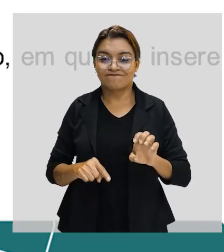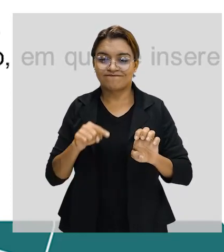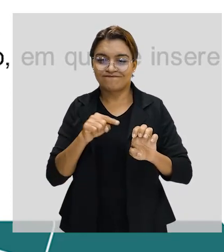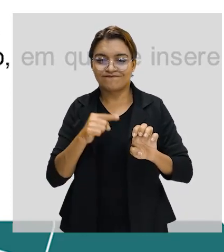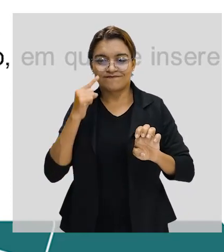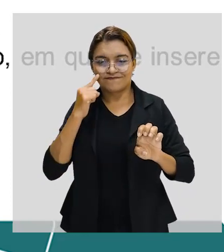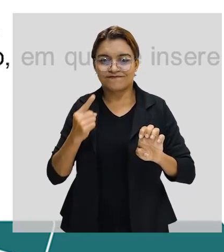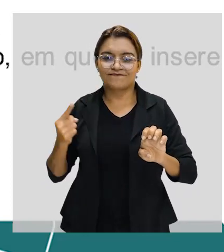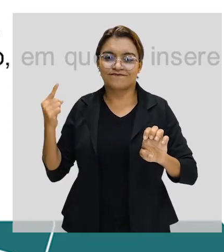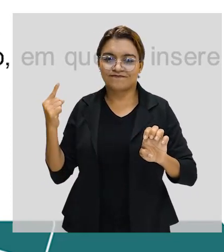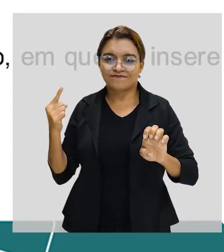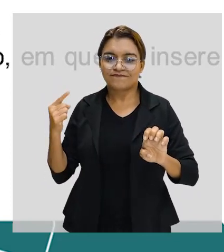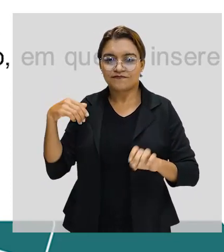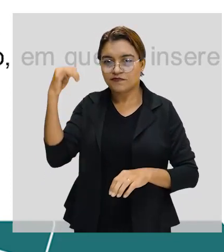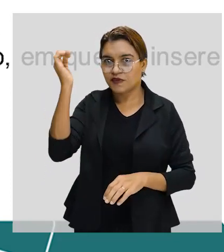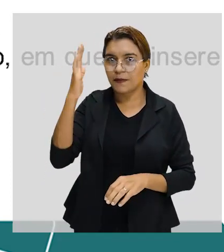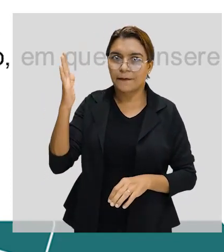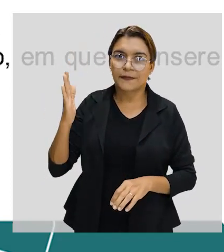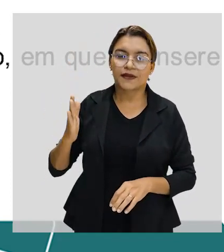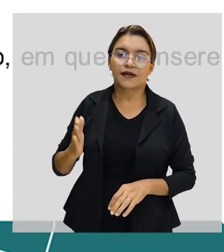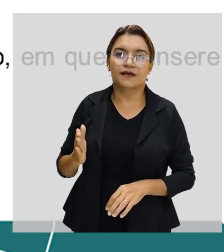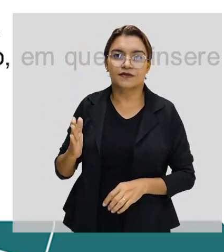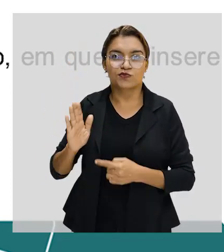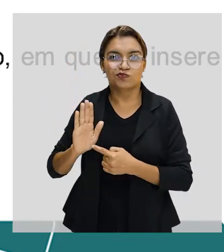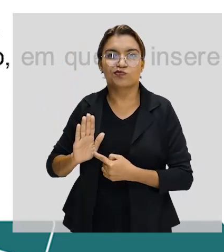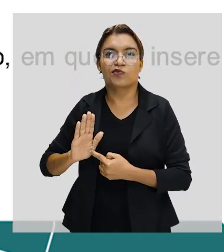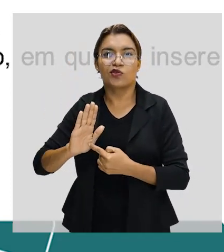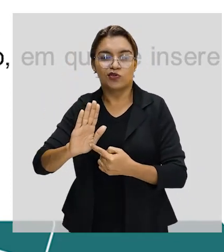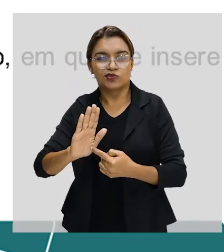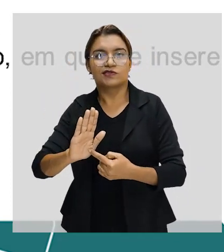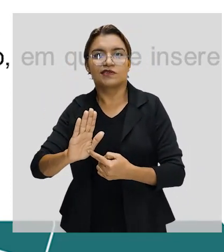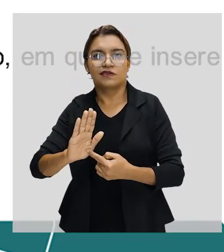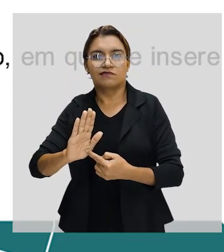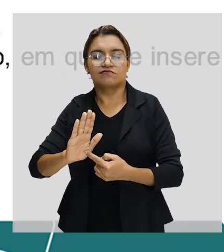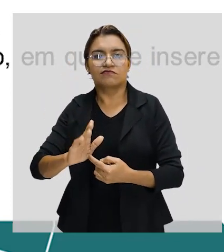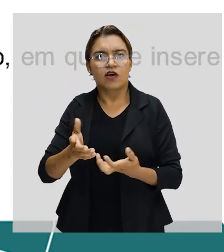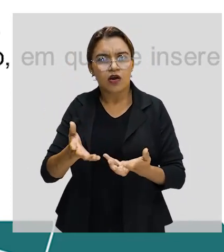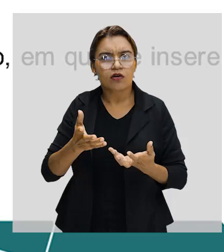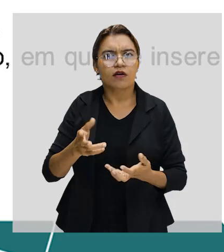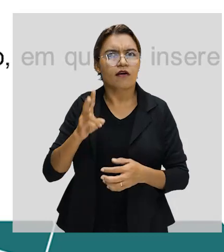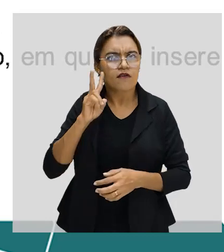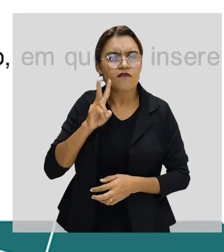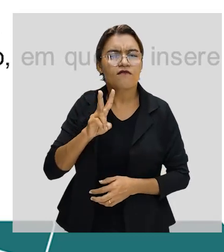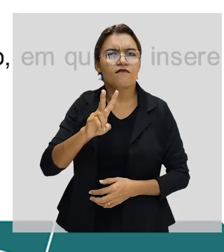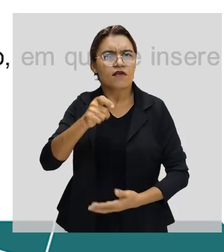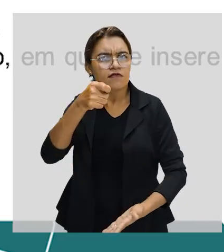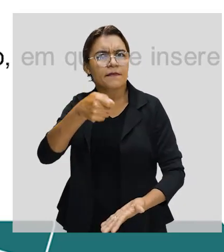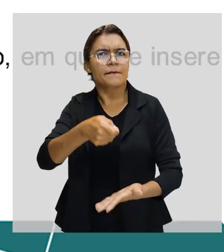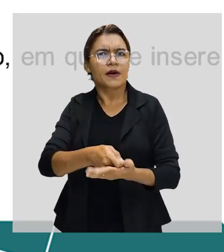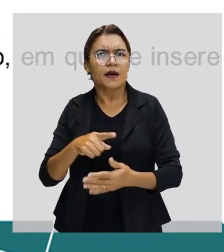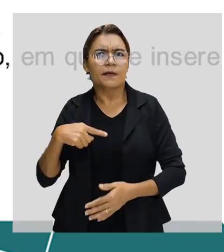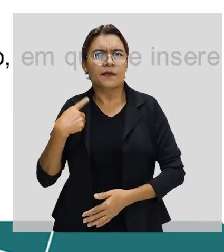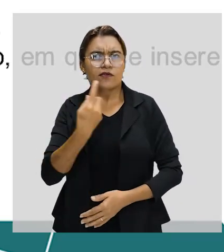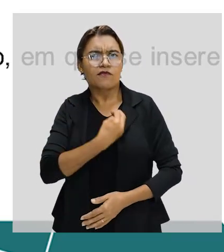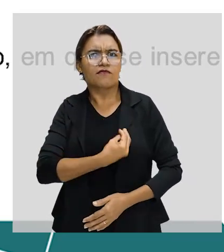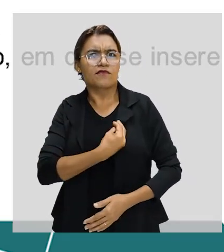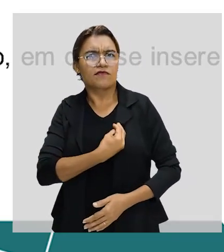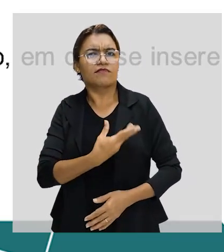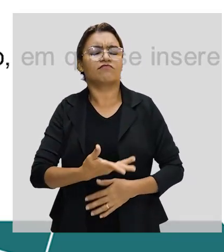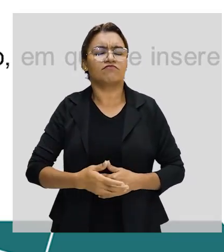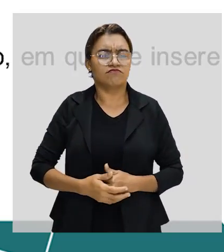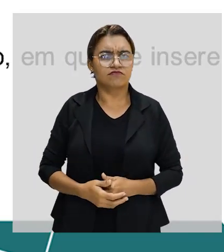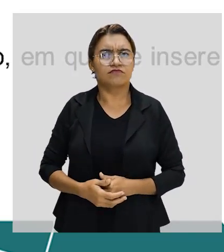Brasil mostrando a sua cara. Quero ver quem paga pra gente ficar assim. Lembra da música do Cazuza?